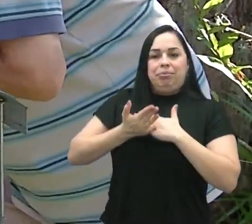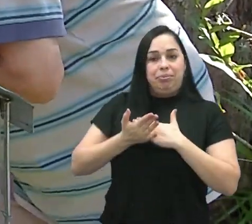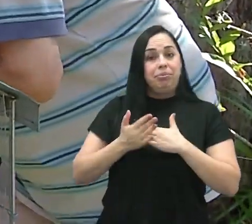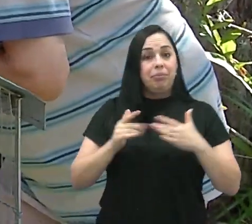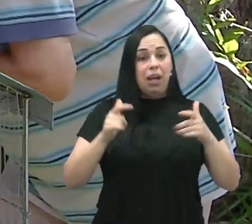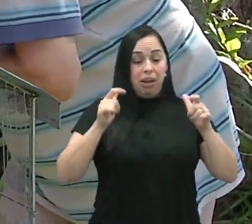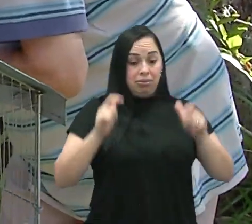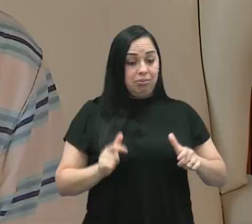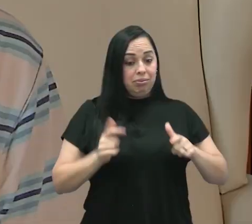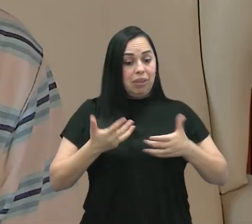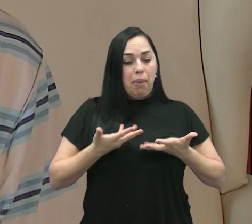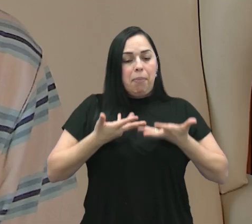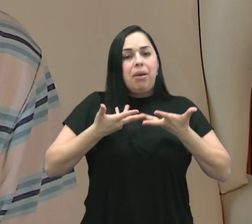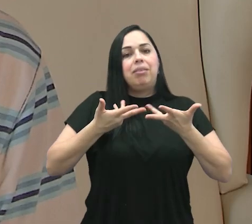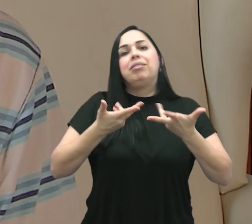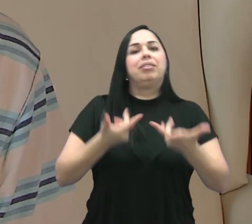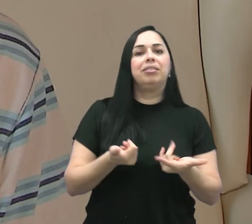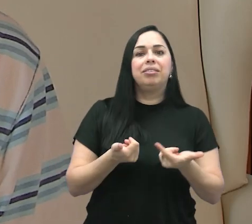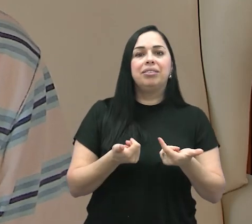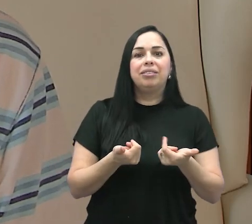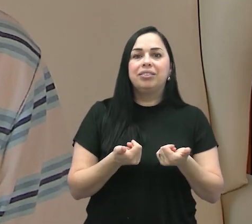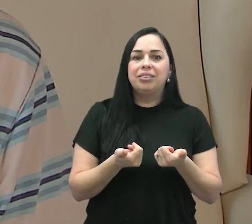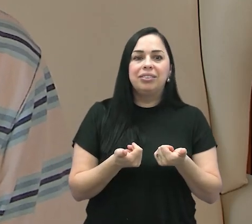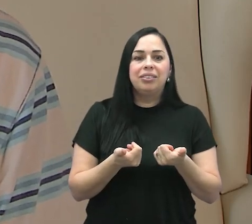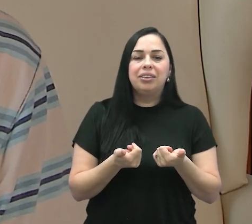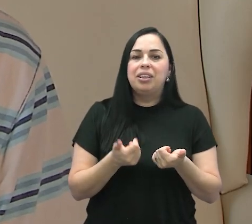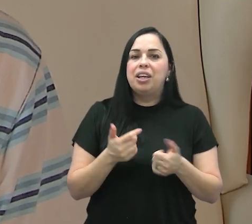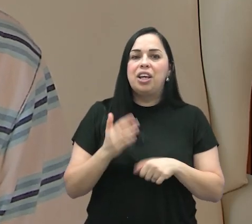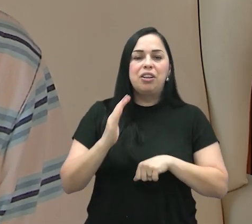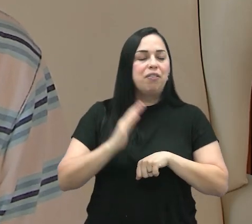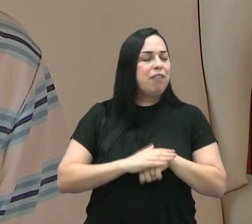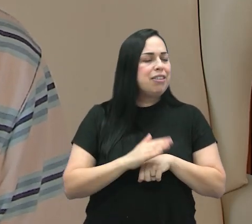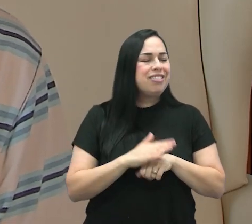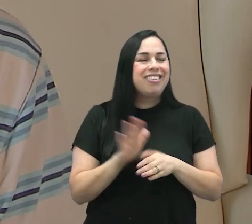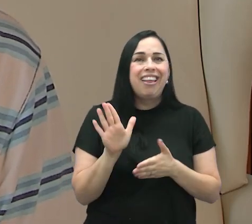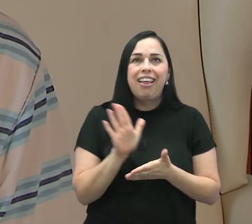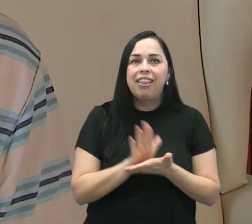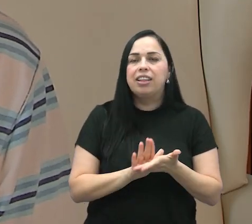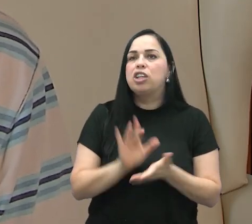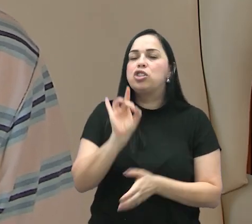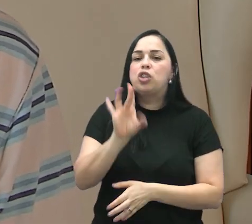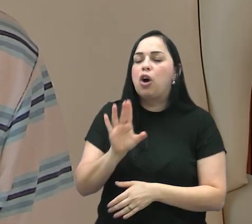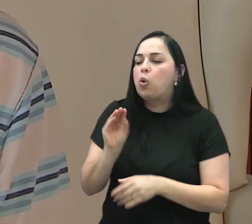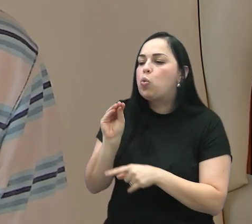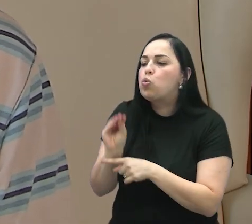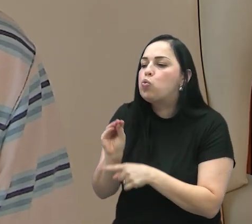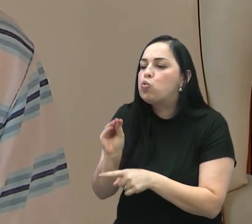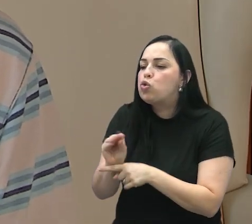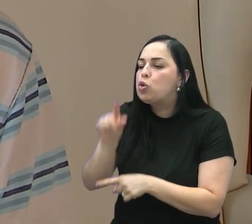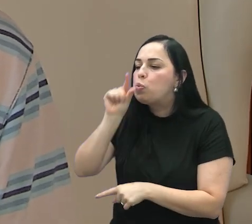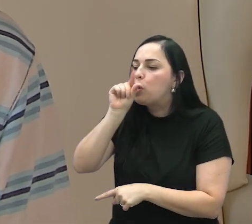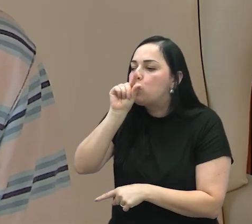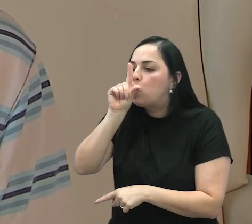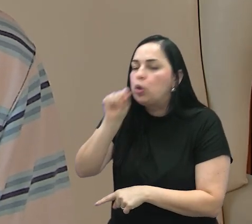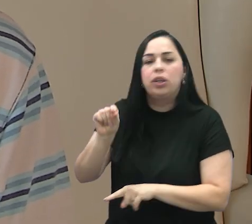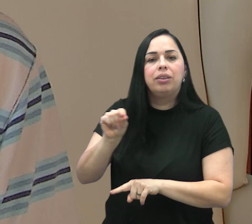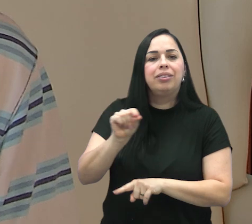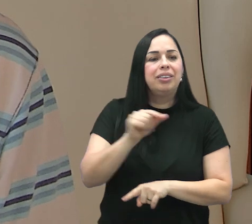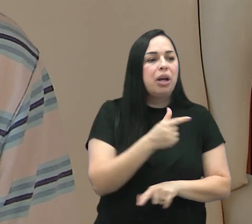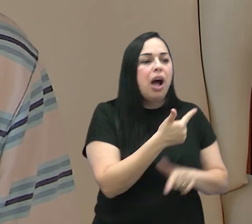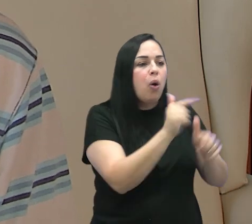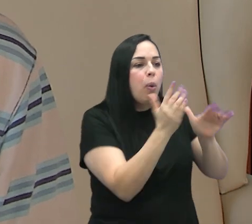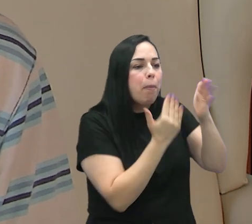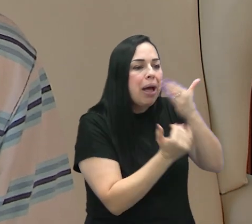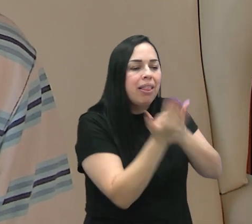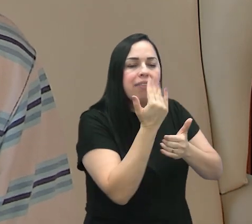manter a mente ativa. É um lugar acolhedor, né? Eu não faço nada de nada, só trato do passarinho,